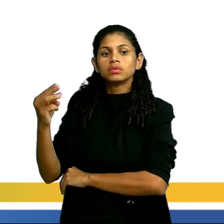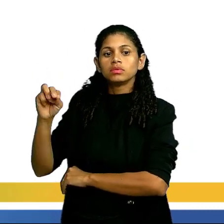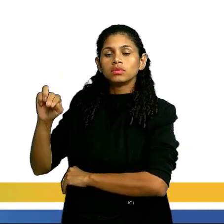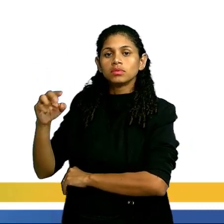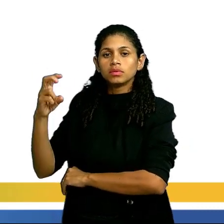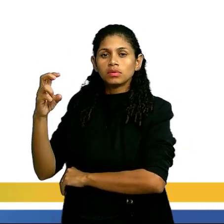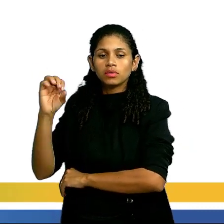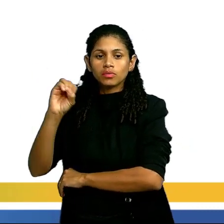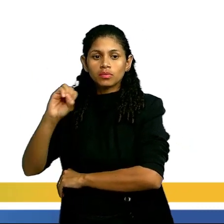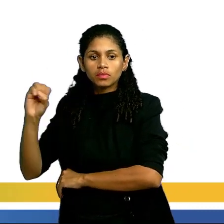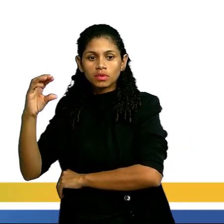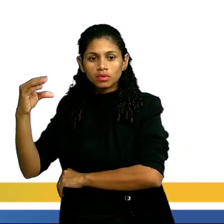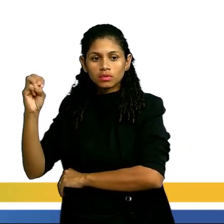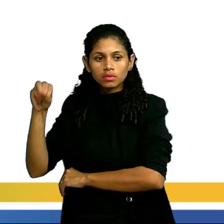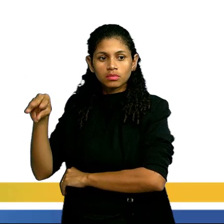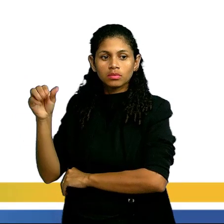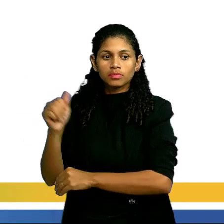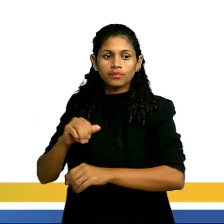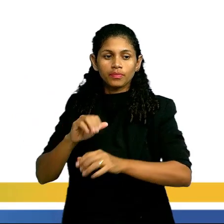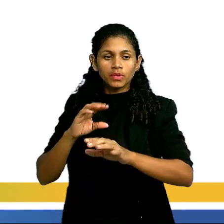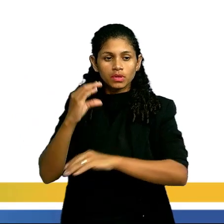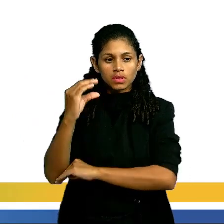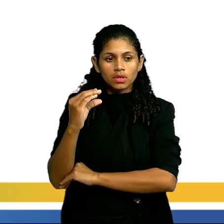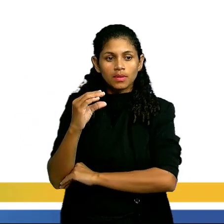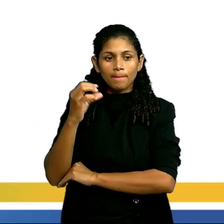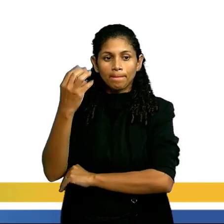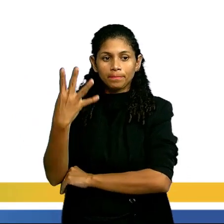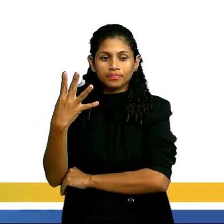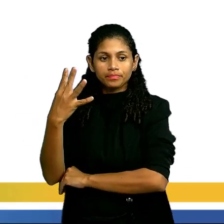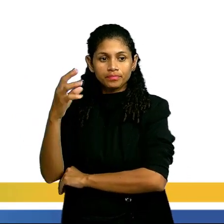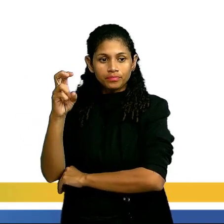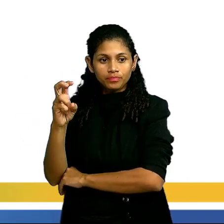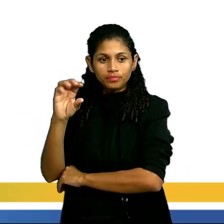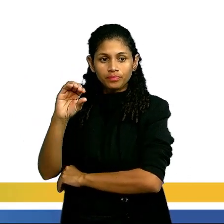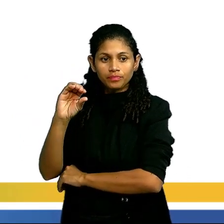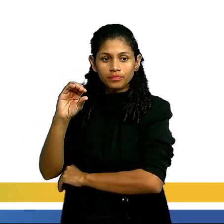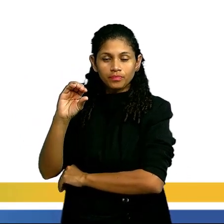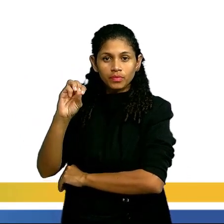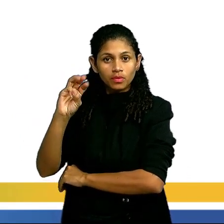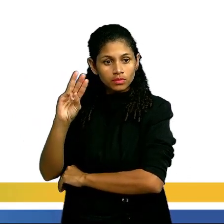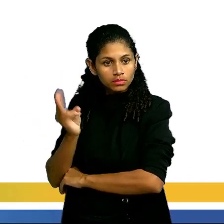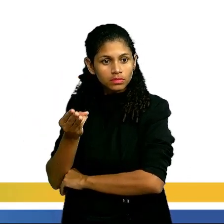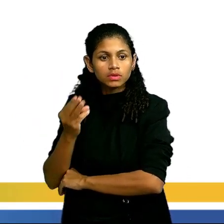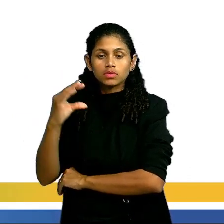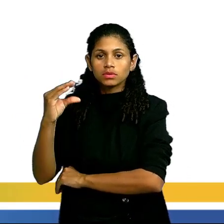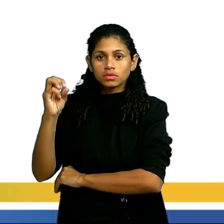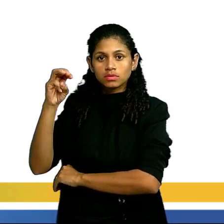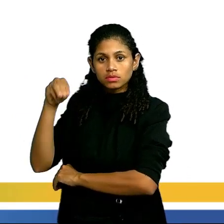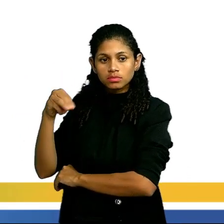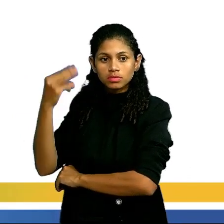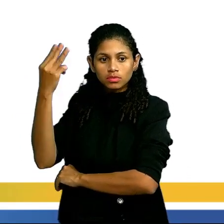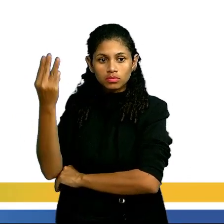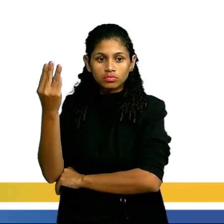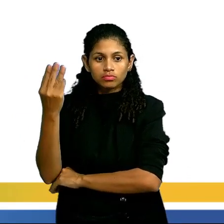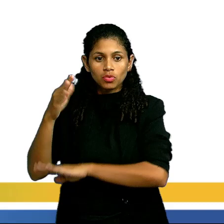assento 45.000 centímetros cúbicos e o encosto, nós temos aí